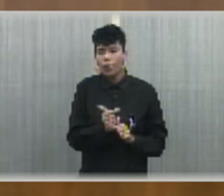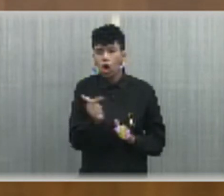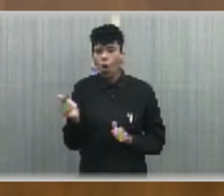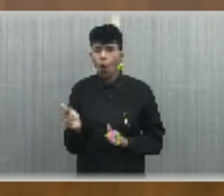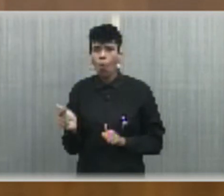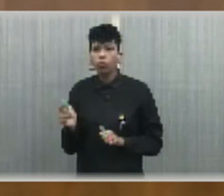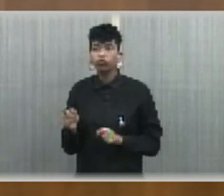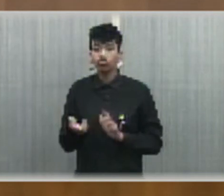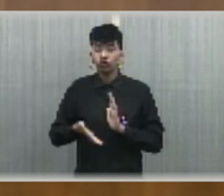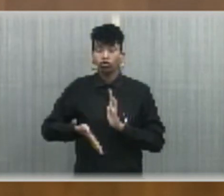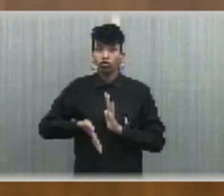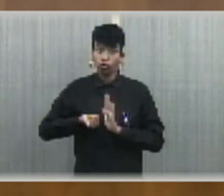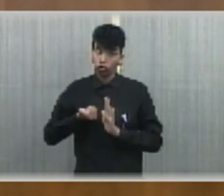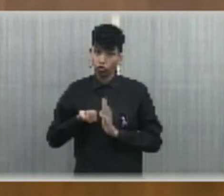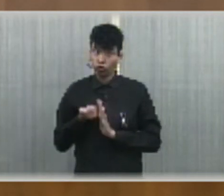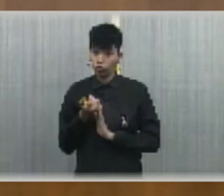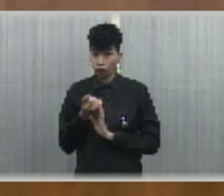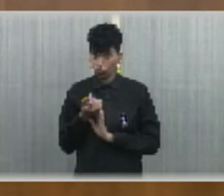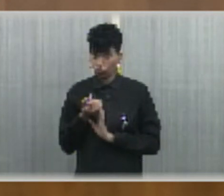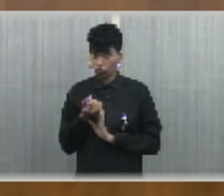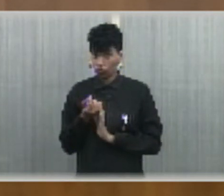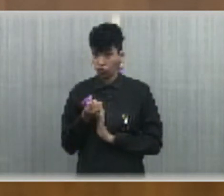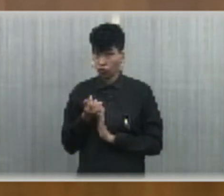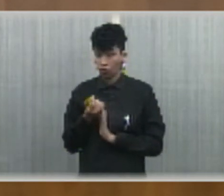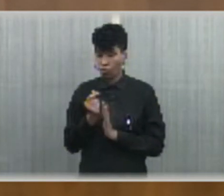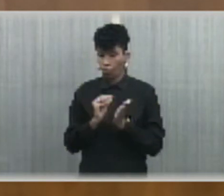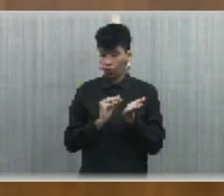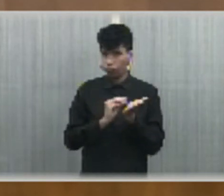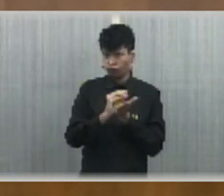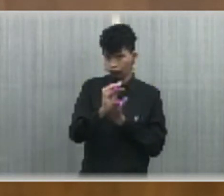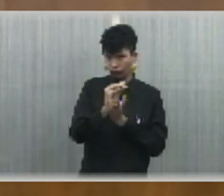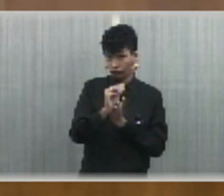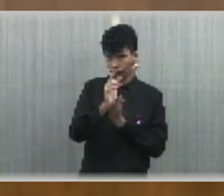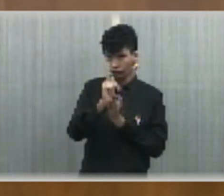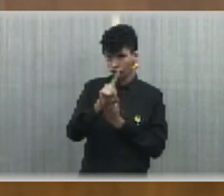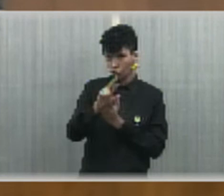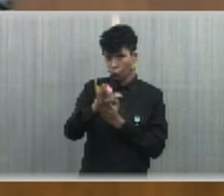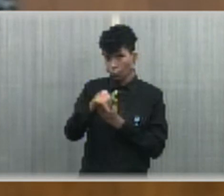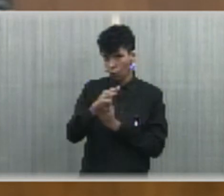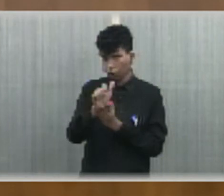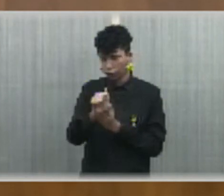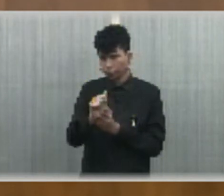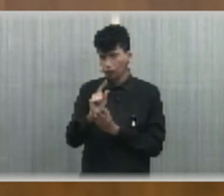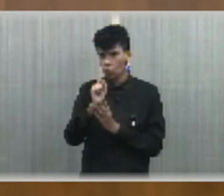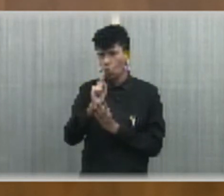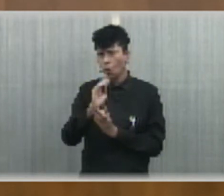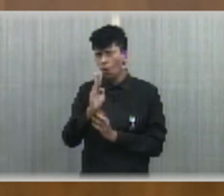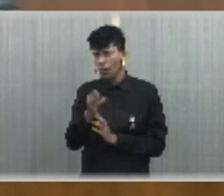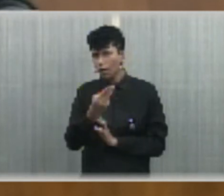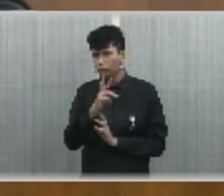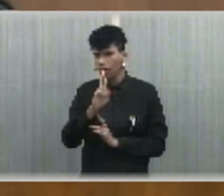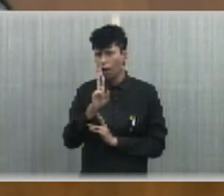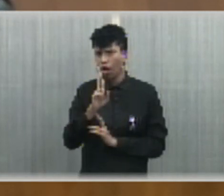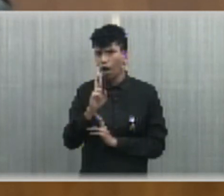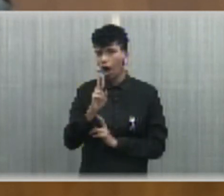conta específica desse recurso do PROAJA mais de R$1 bilhão, colocou em outra conta. E aí